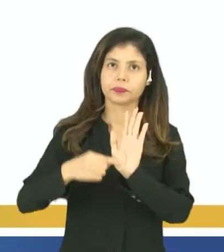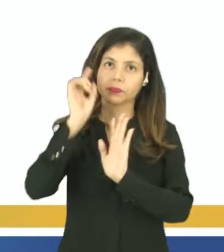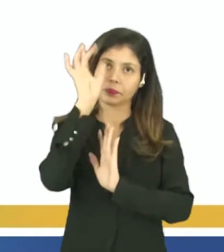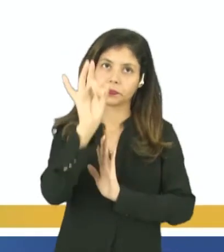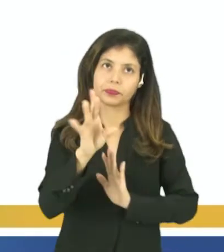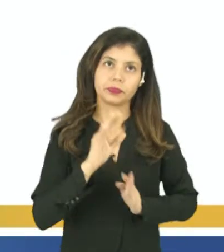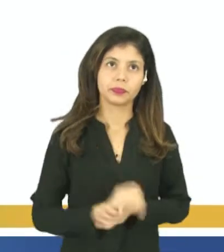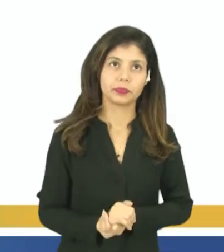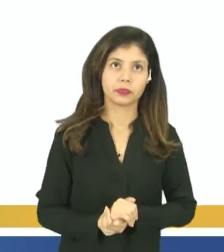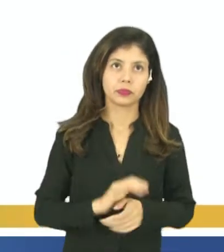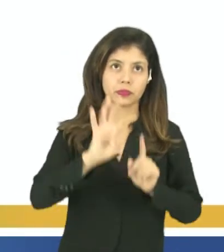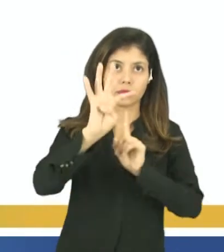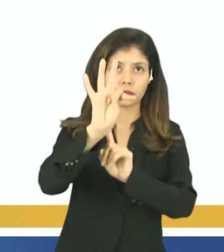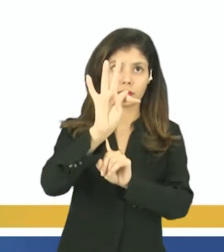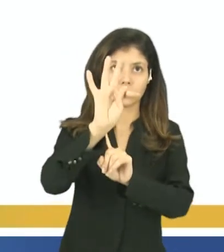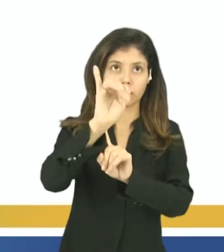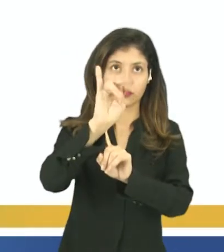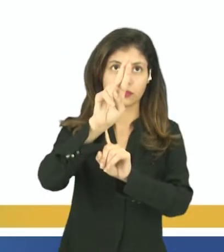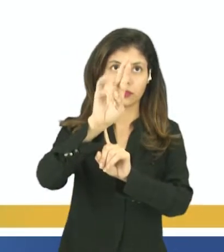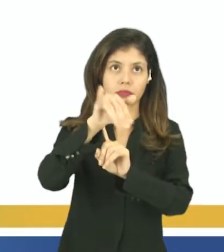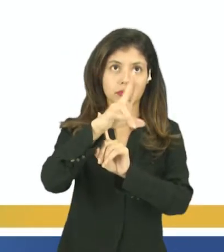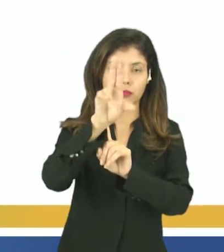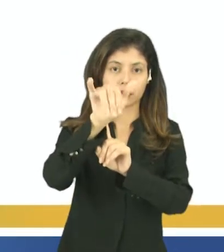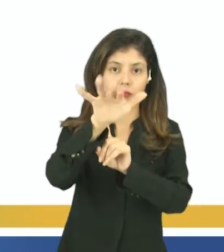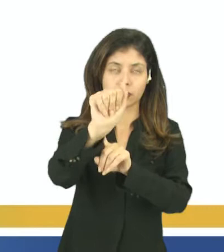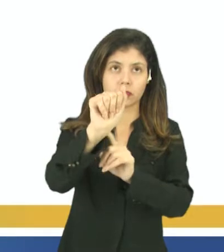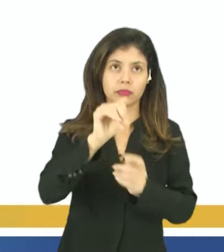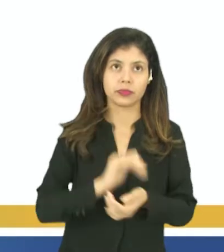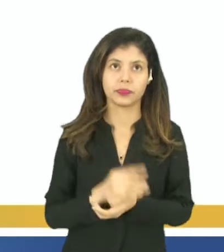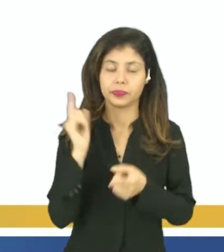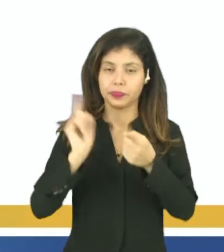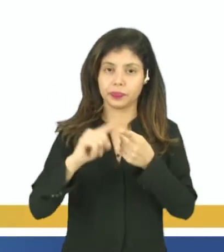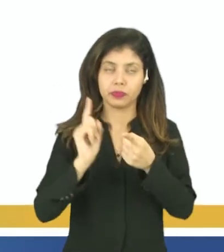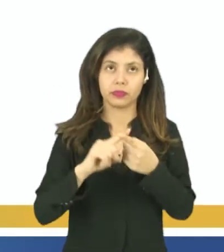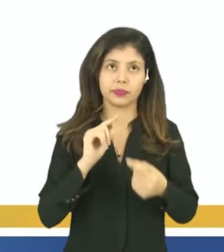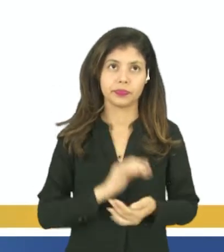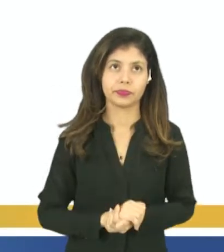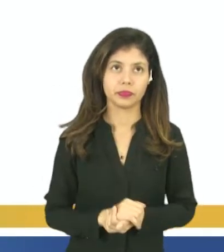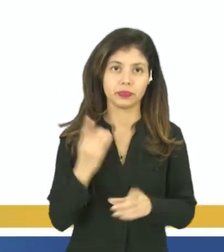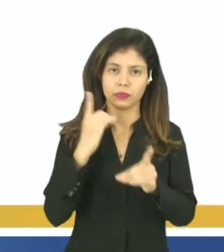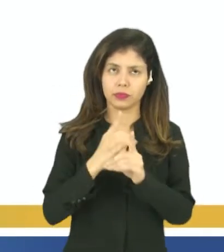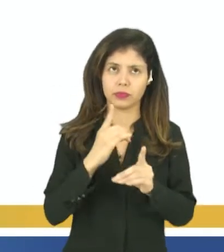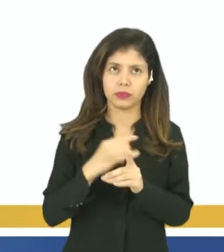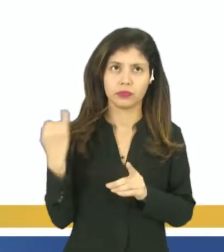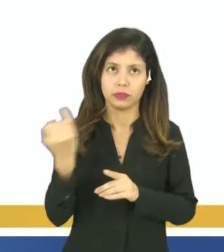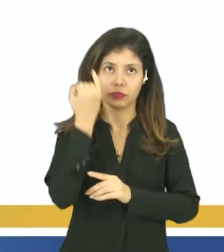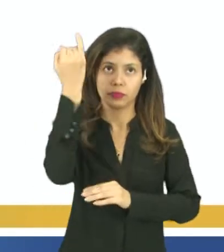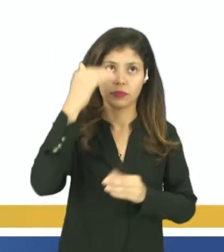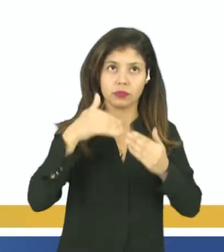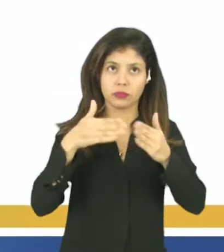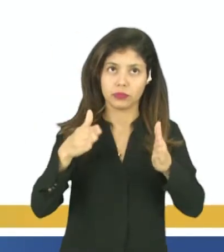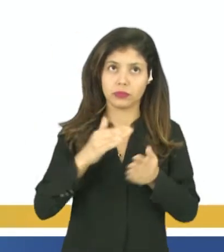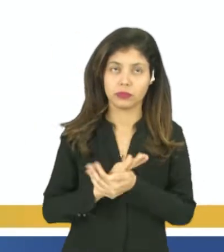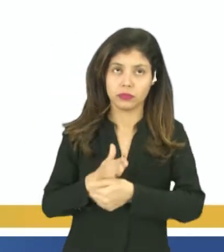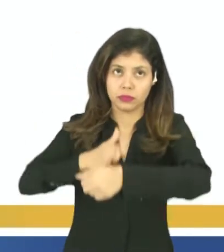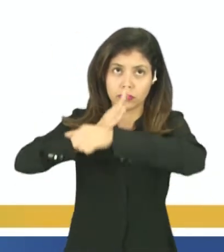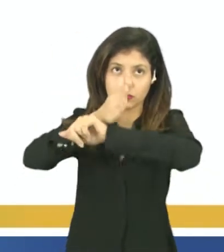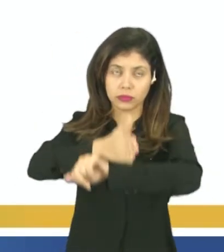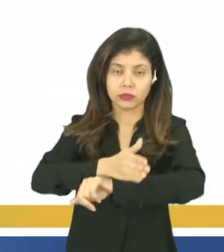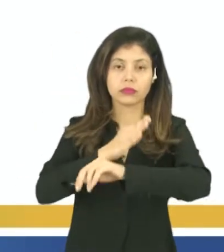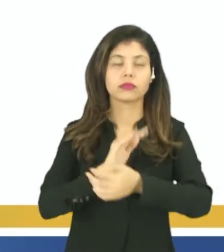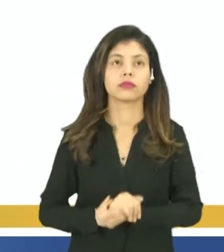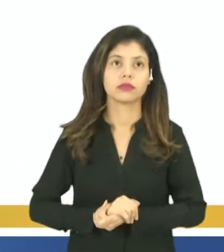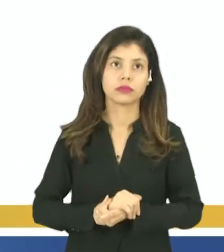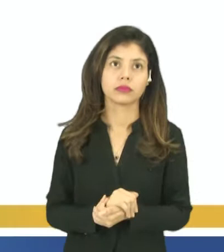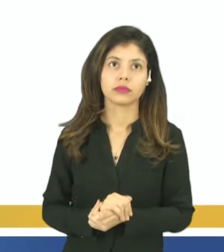nessa fronteira. Tijuana, número 1, o primeiro que a gente quer então identificar. Principal porta de